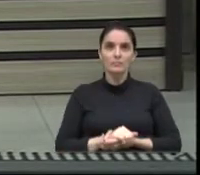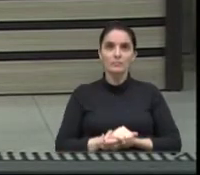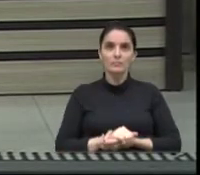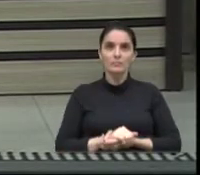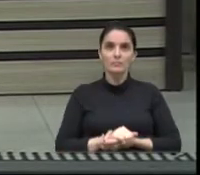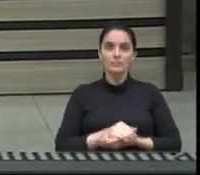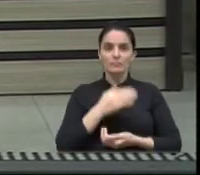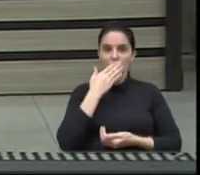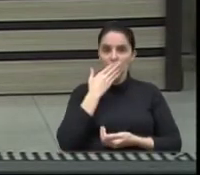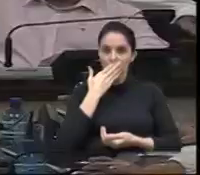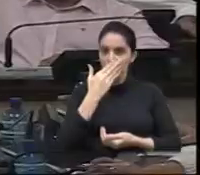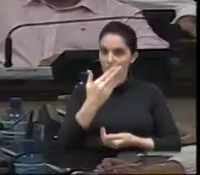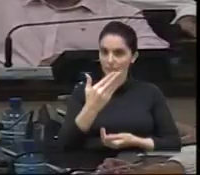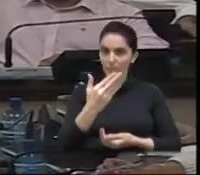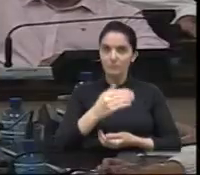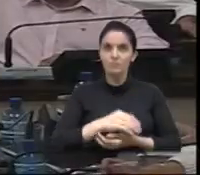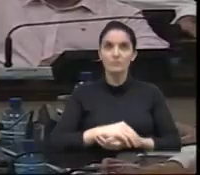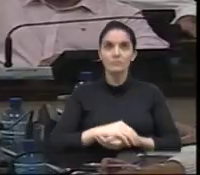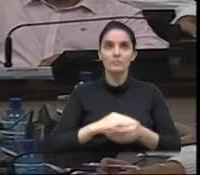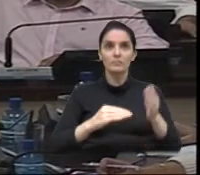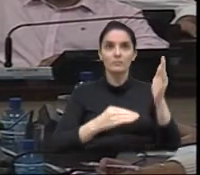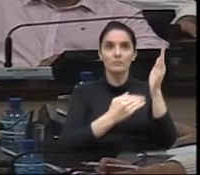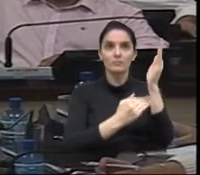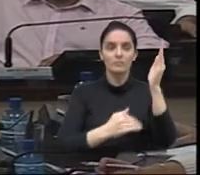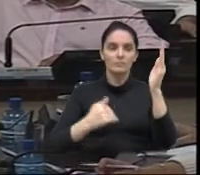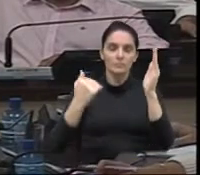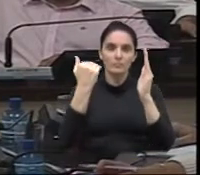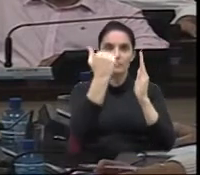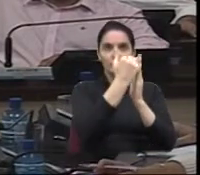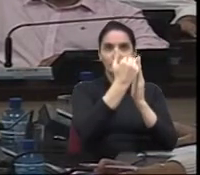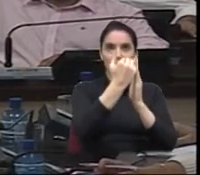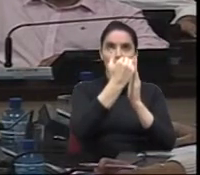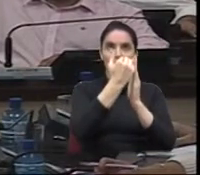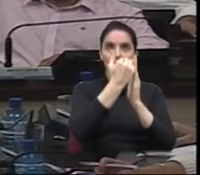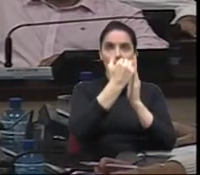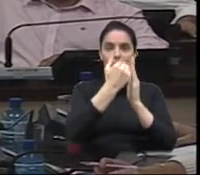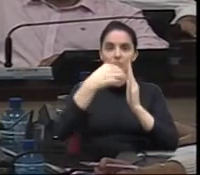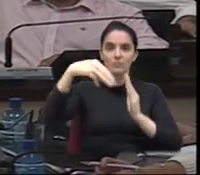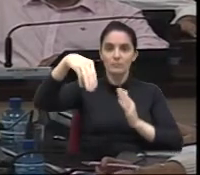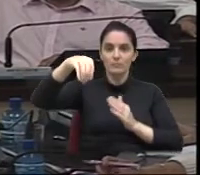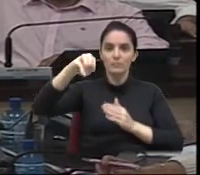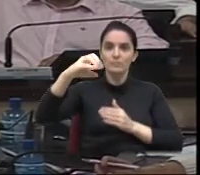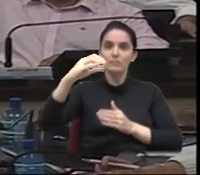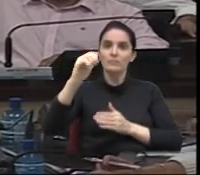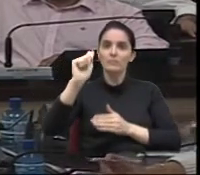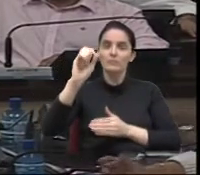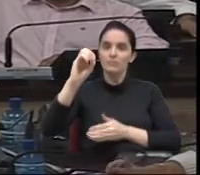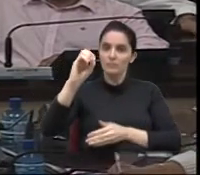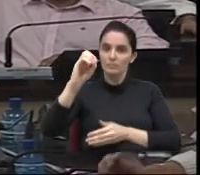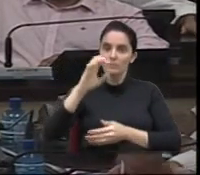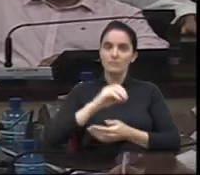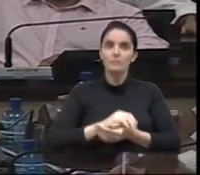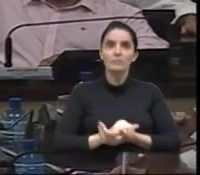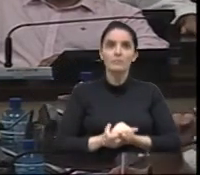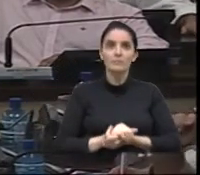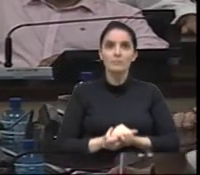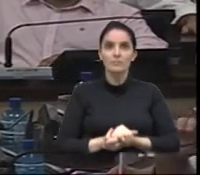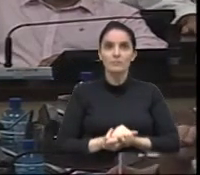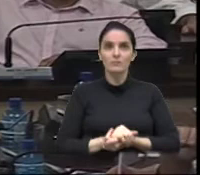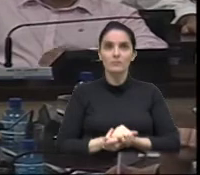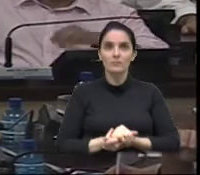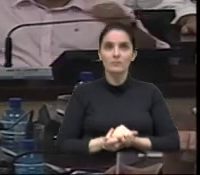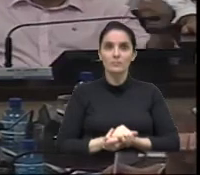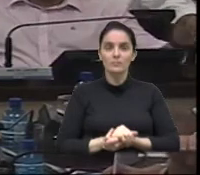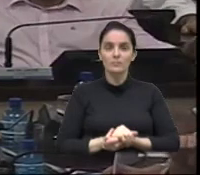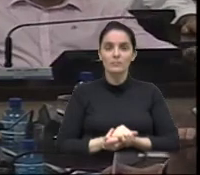pedir encarecidamente a inversão de pauta para a leitura das moções. Para haver